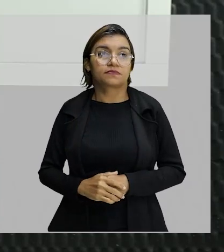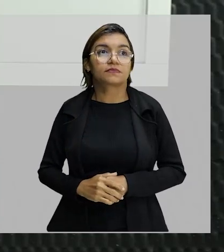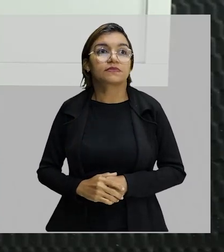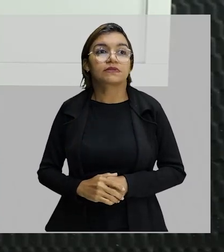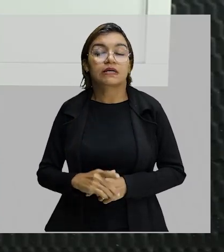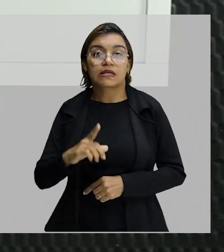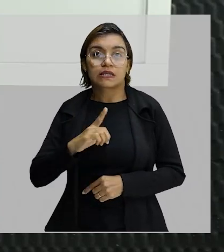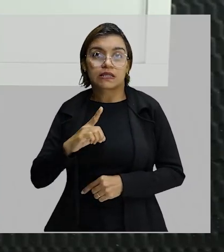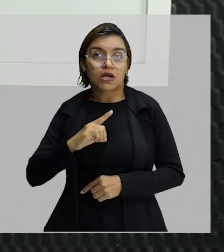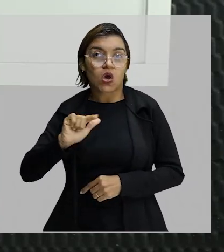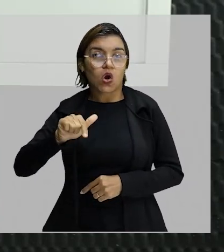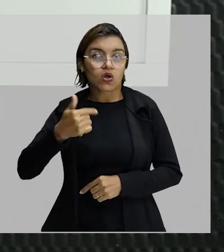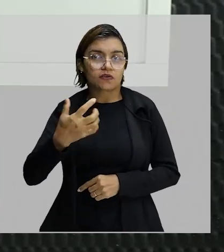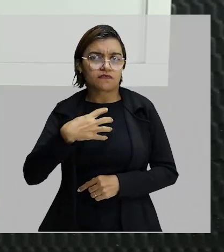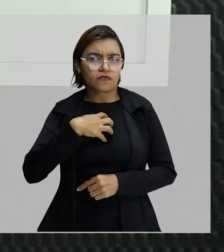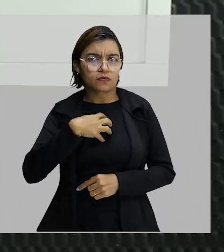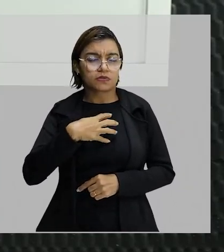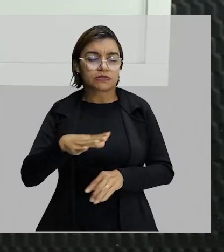outra